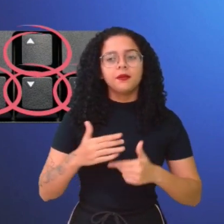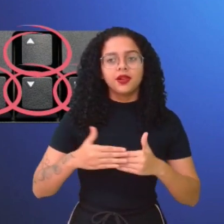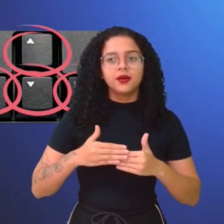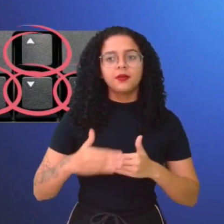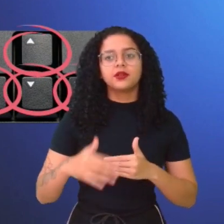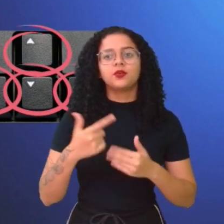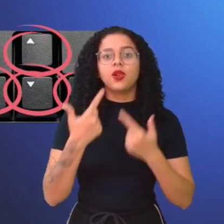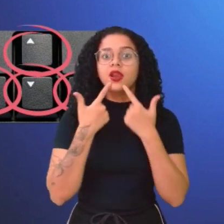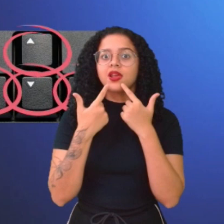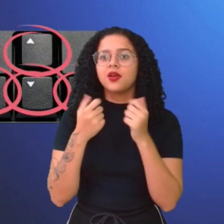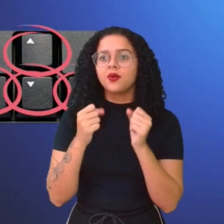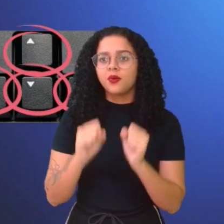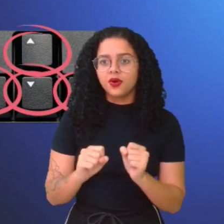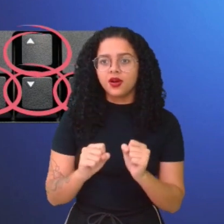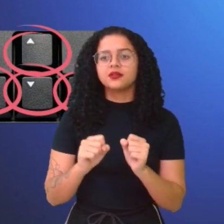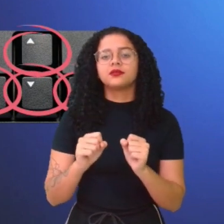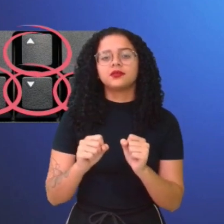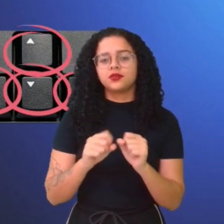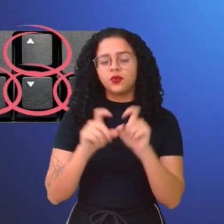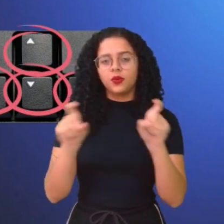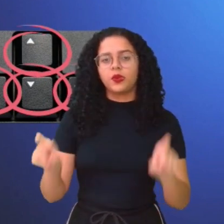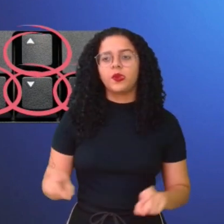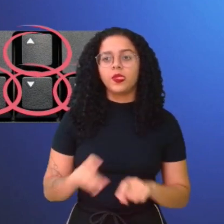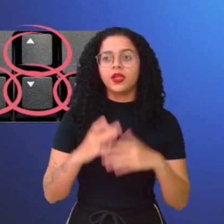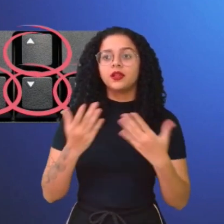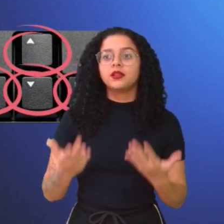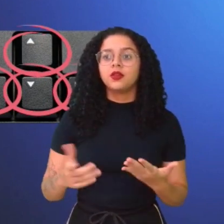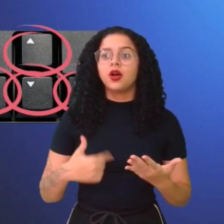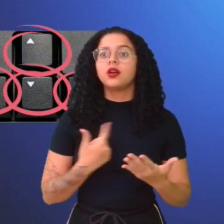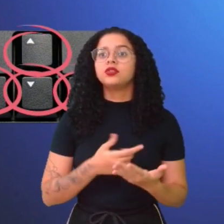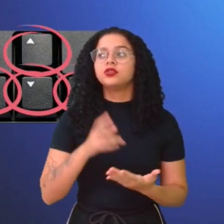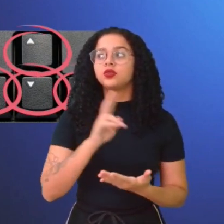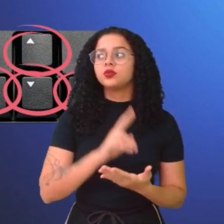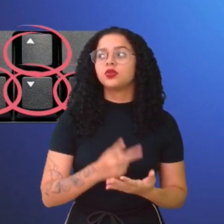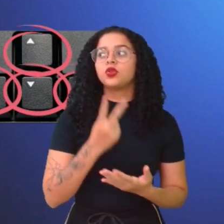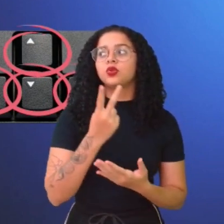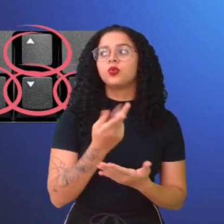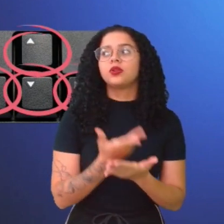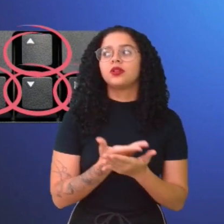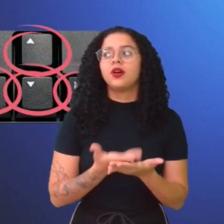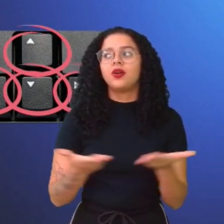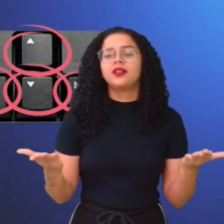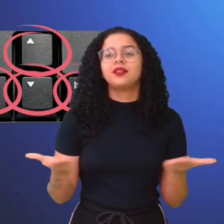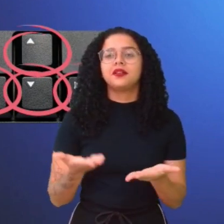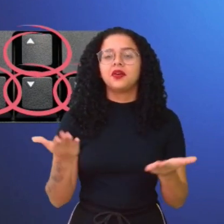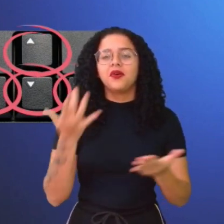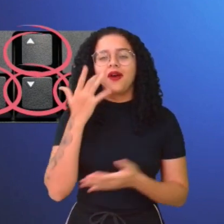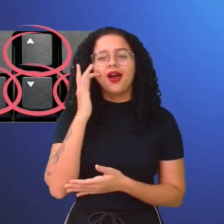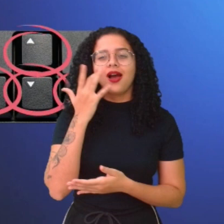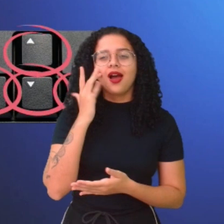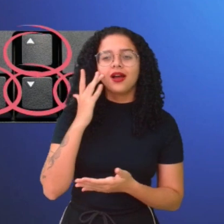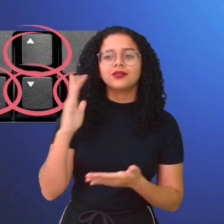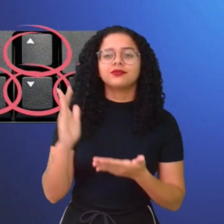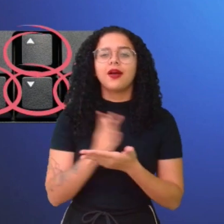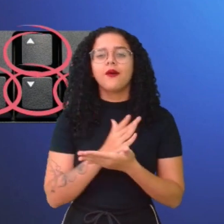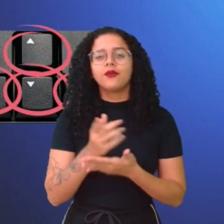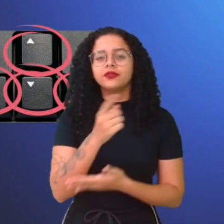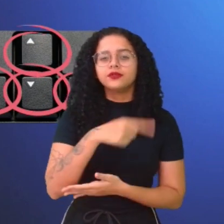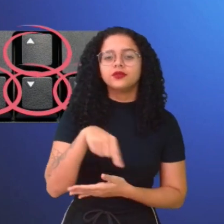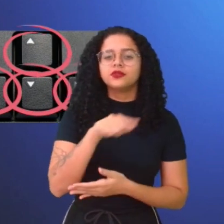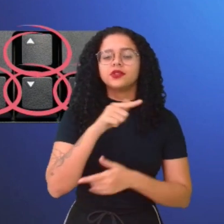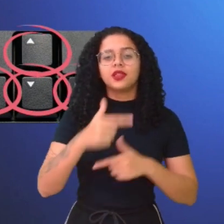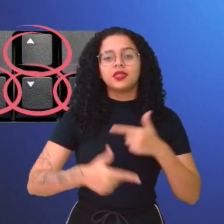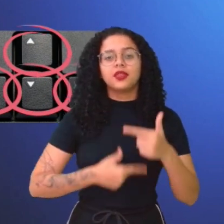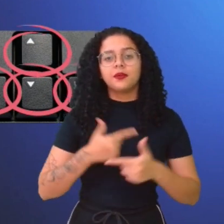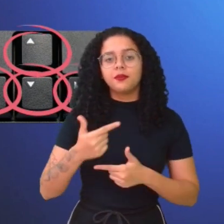uma linguagem computacional. Então, a gente vai usar duas na aula de hoje aqui. Provavelmente, algum de vocês que trabalham